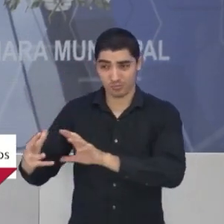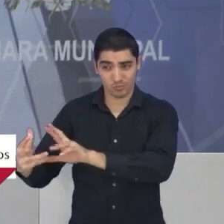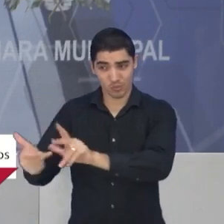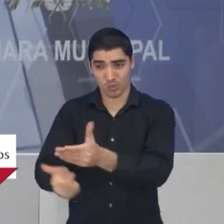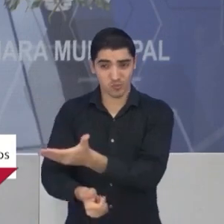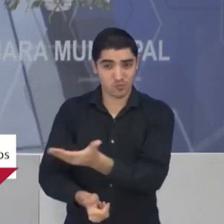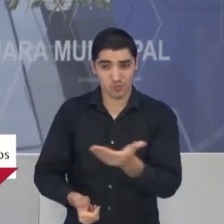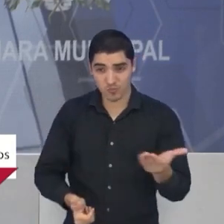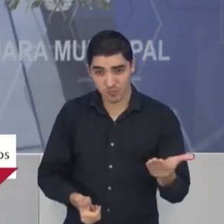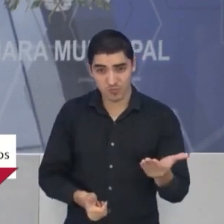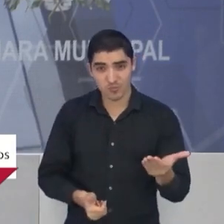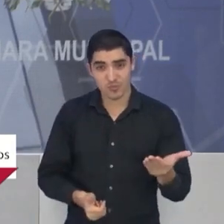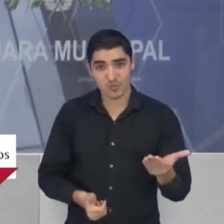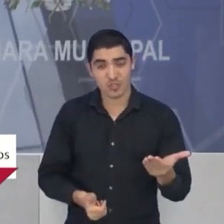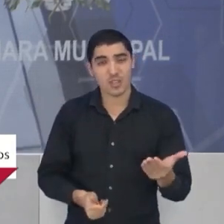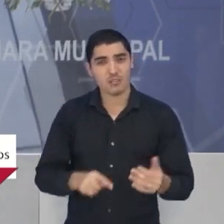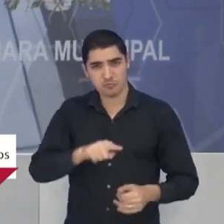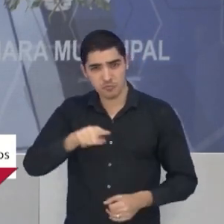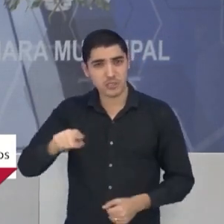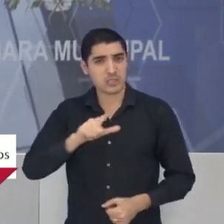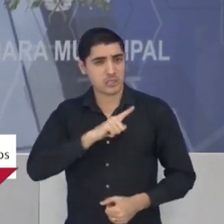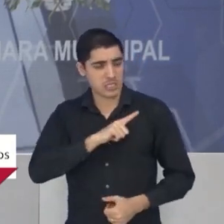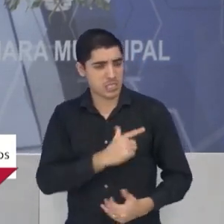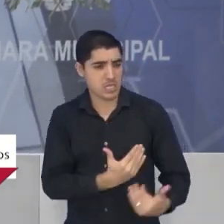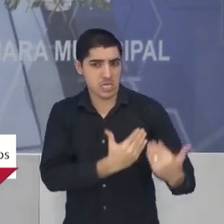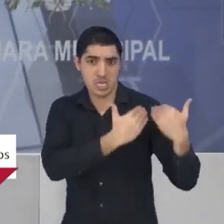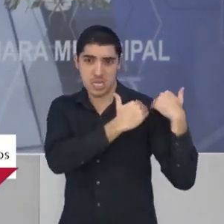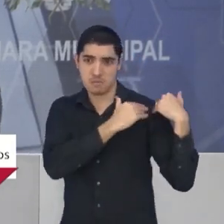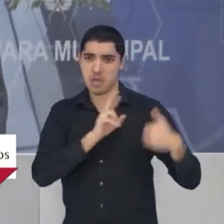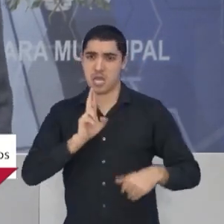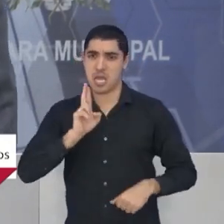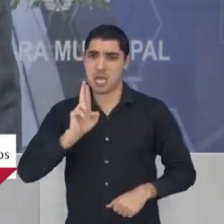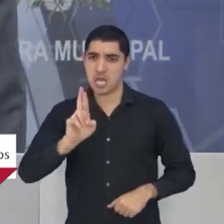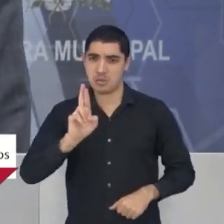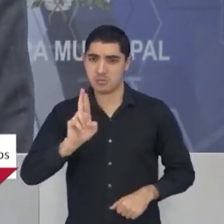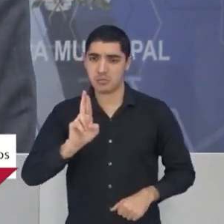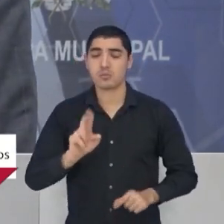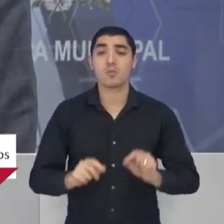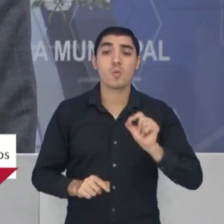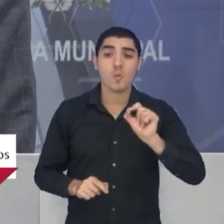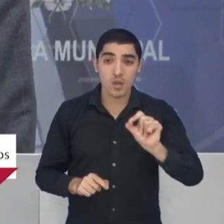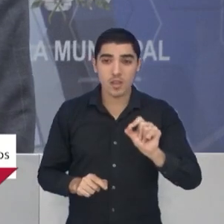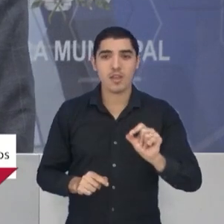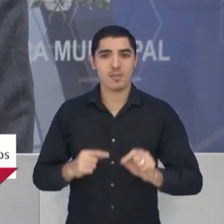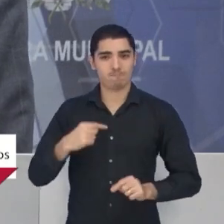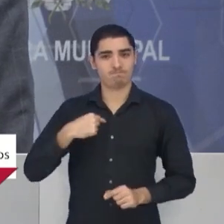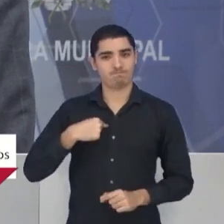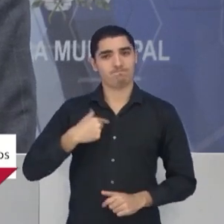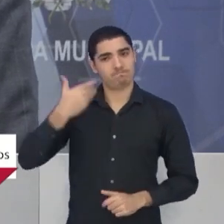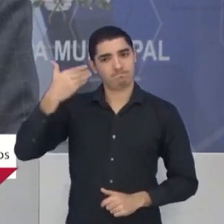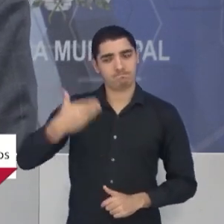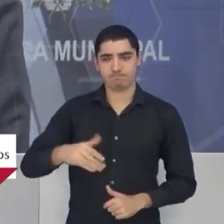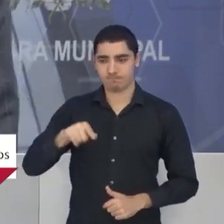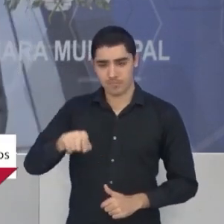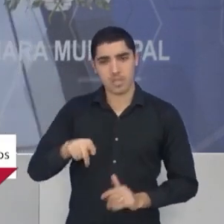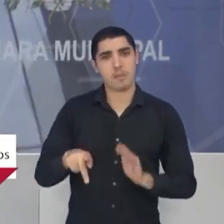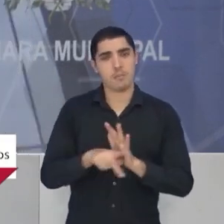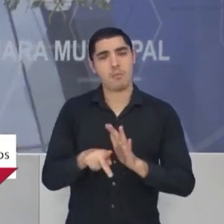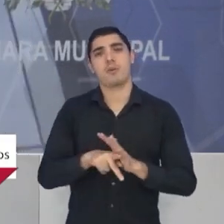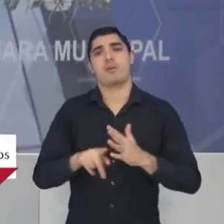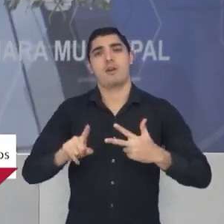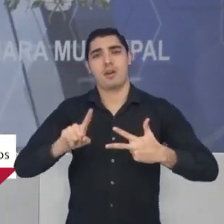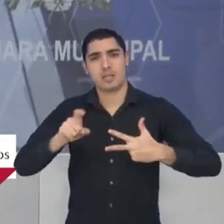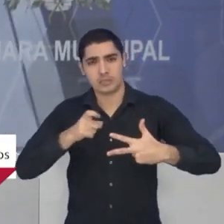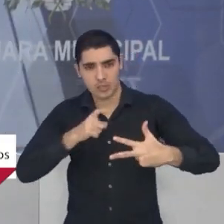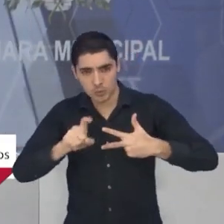pessoas que estão com essa responsabilidade imensa de dirigir o poder executivo ou legislativo das